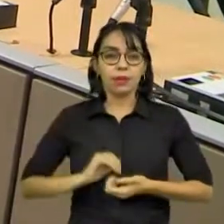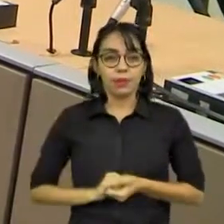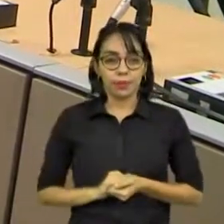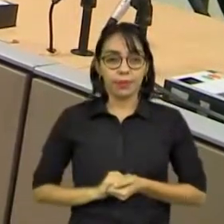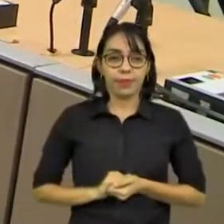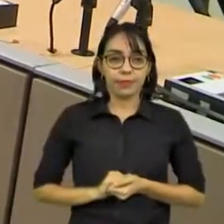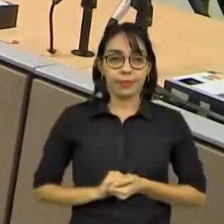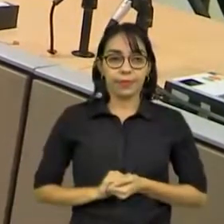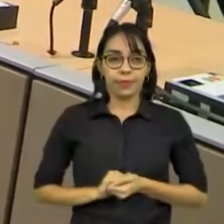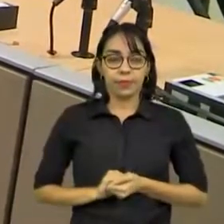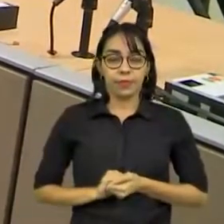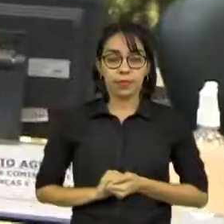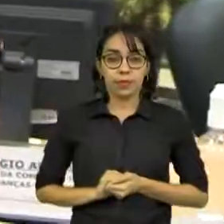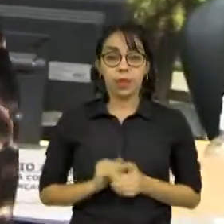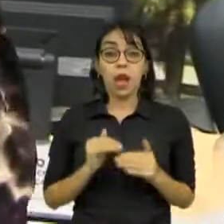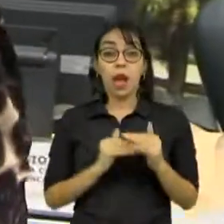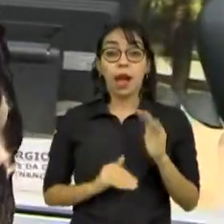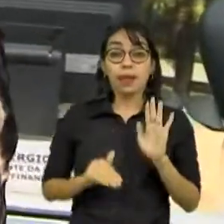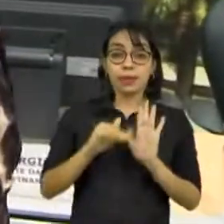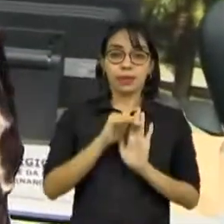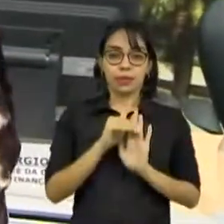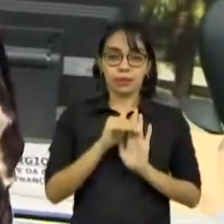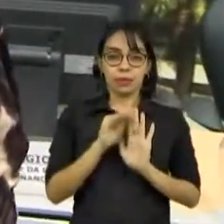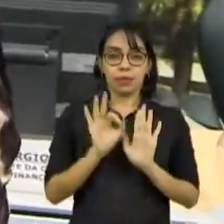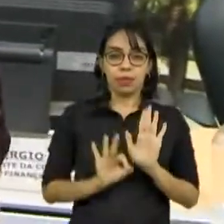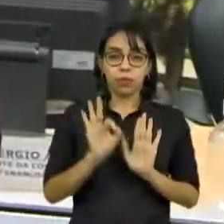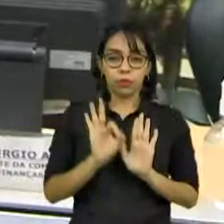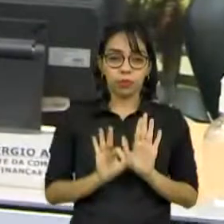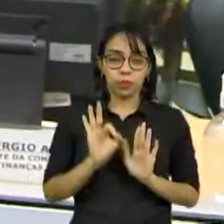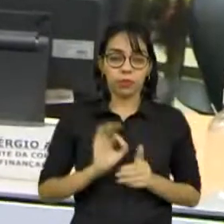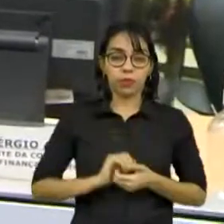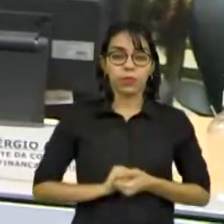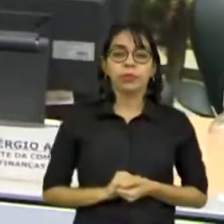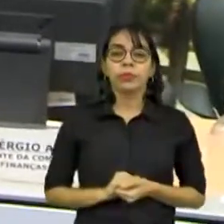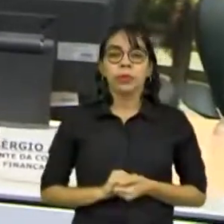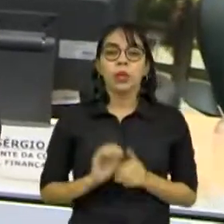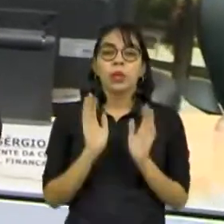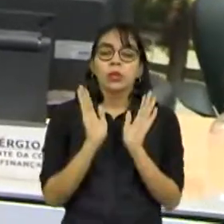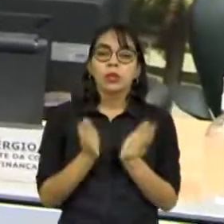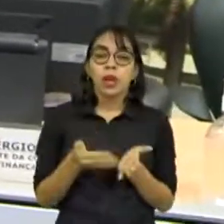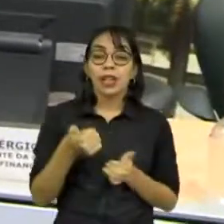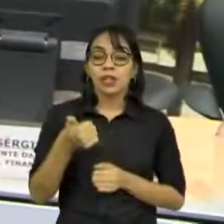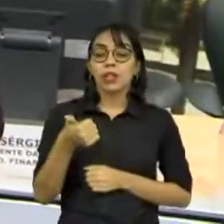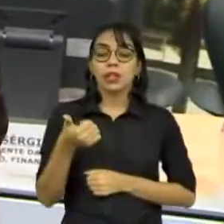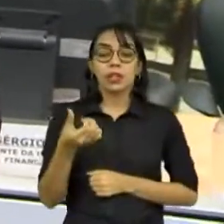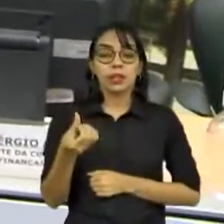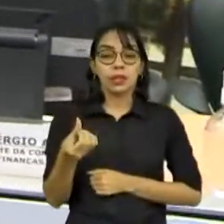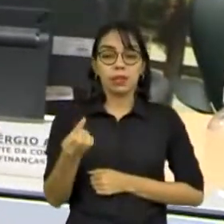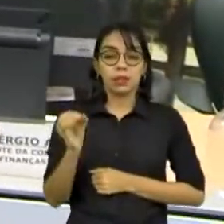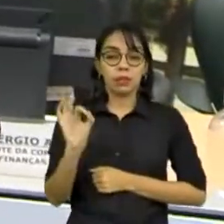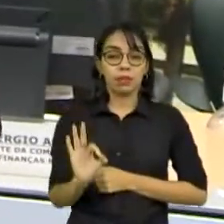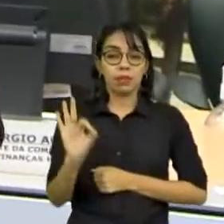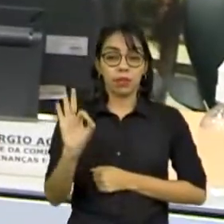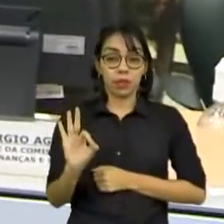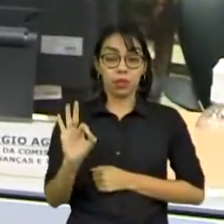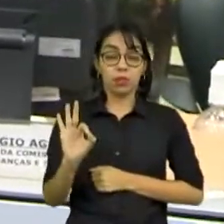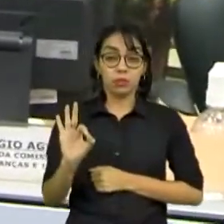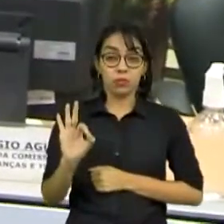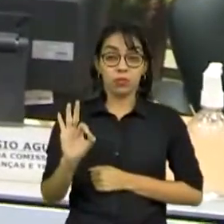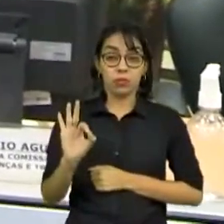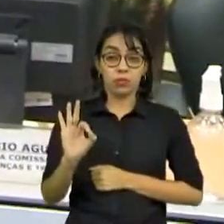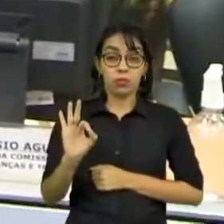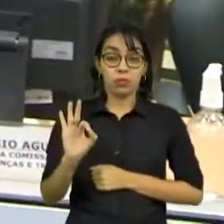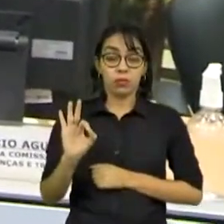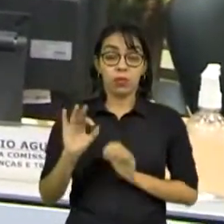valor previsto para o período. Nós tivemos um incremento das receitas da ordem de 16%, e aí lembrando também, o número 16